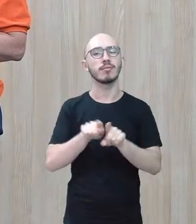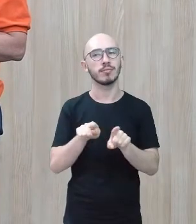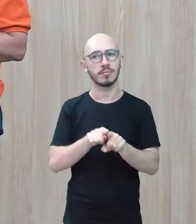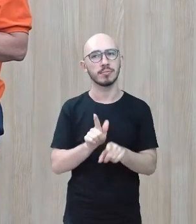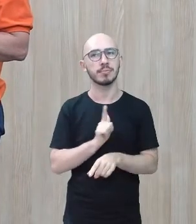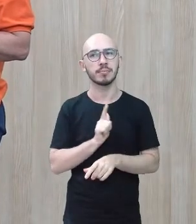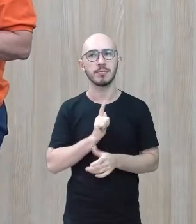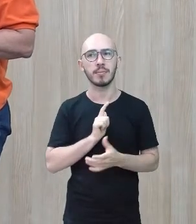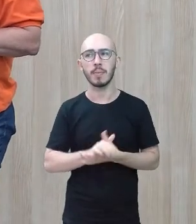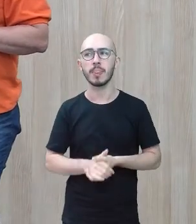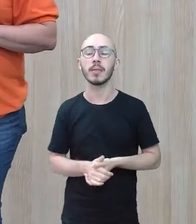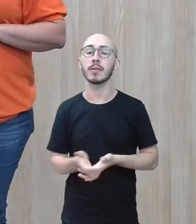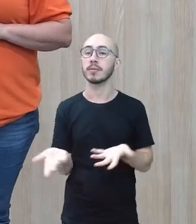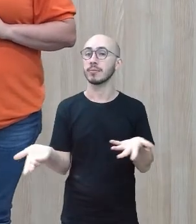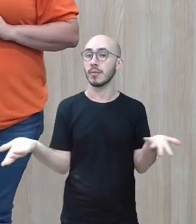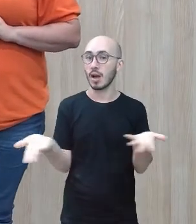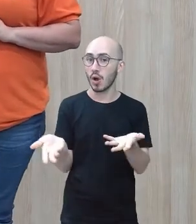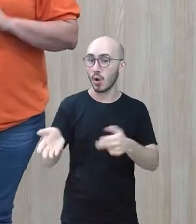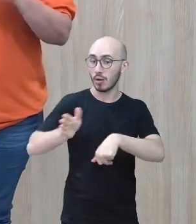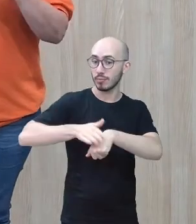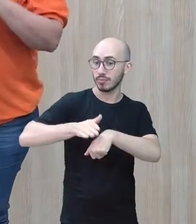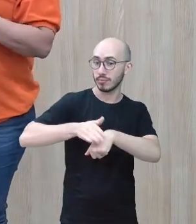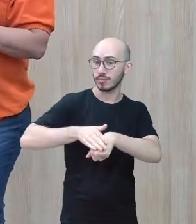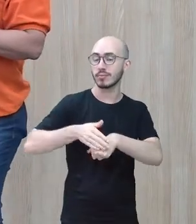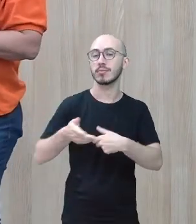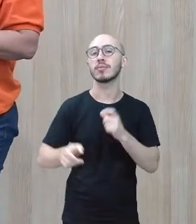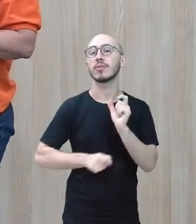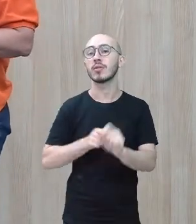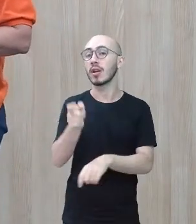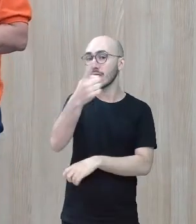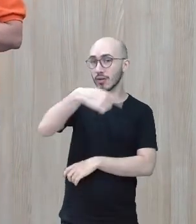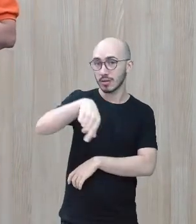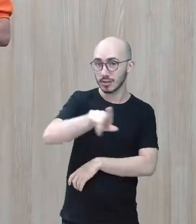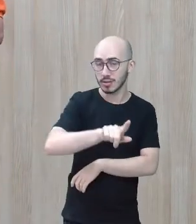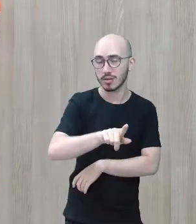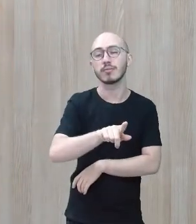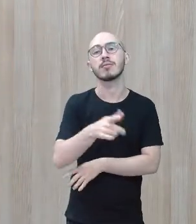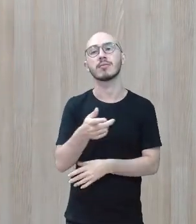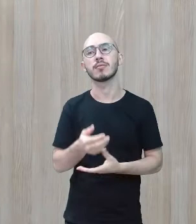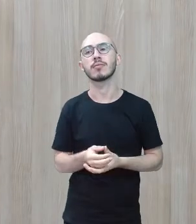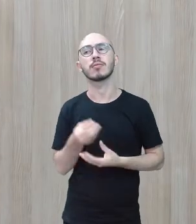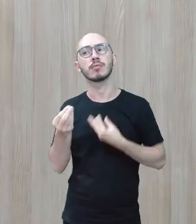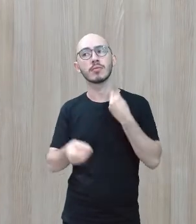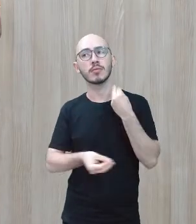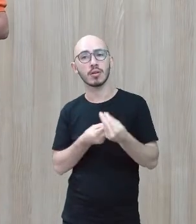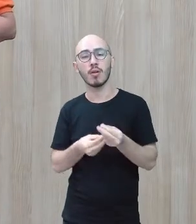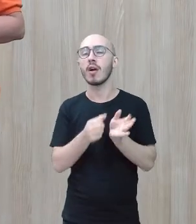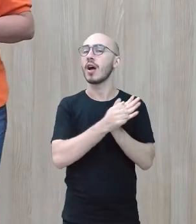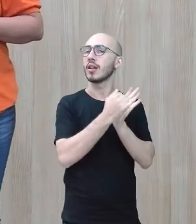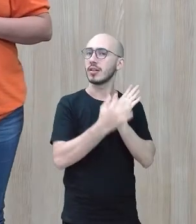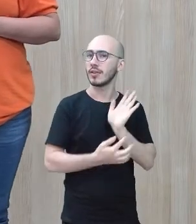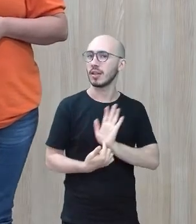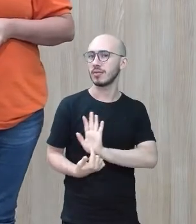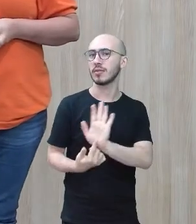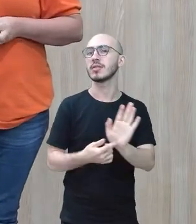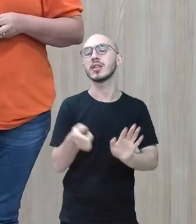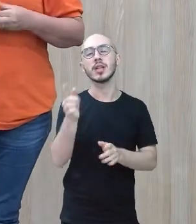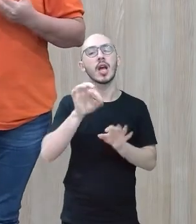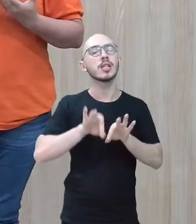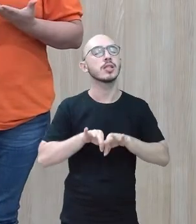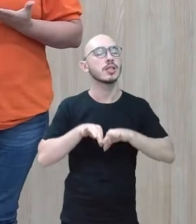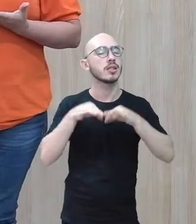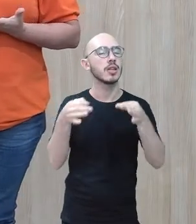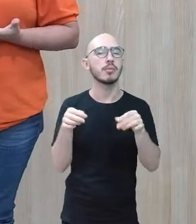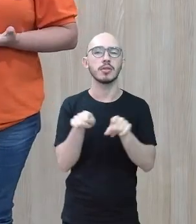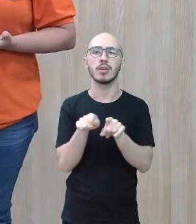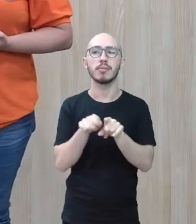pessoal. Agora é a vez de vocês, né? Trouxe para vocês uma atividade simples ou